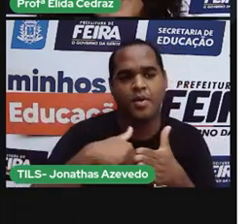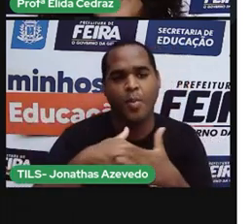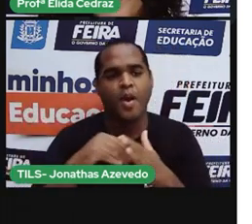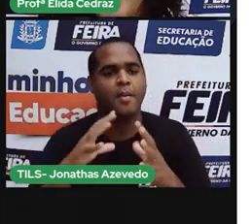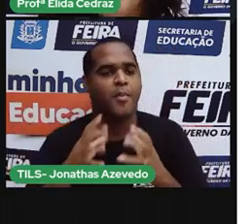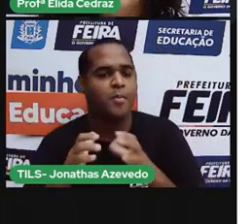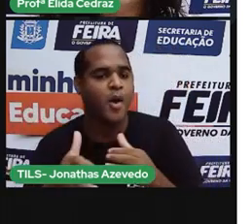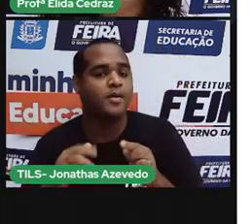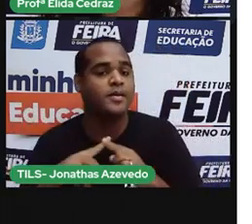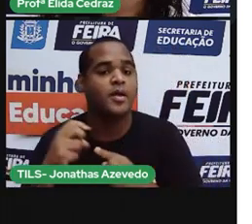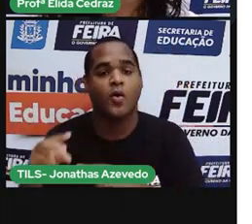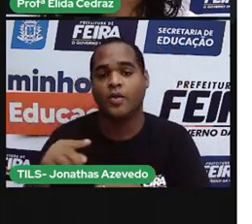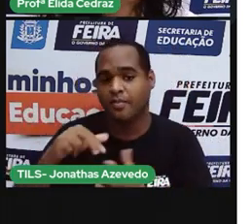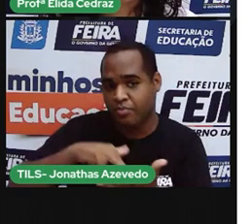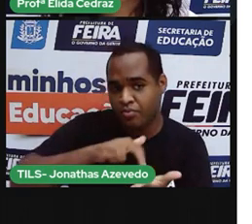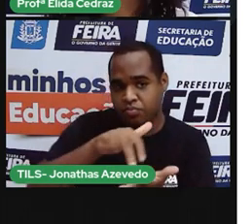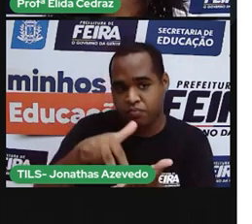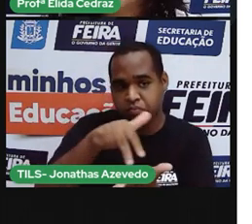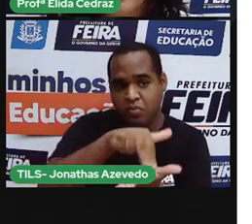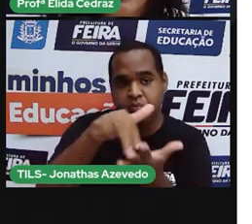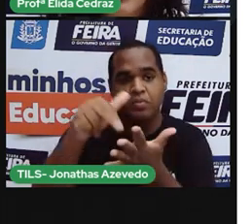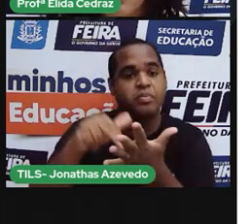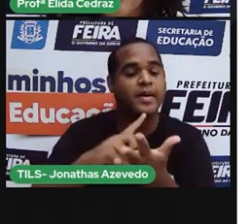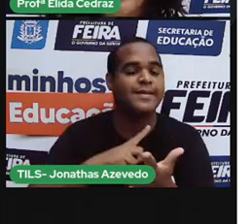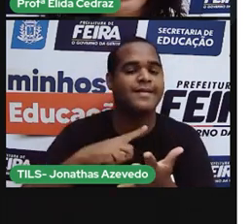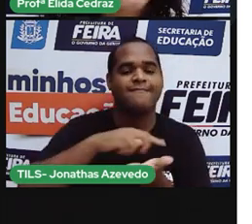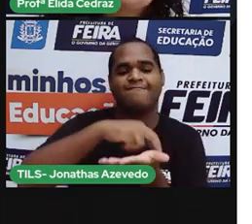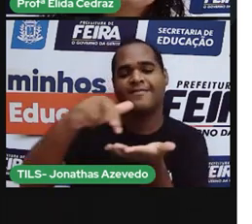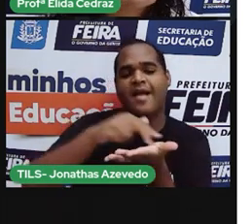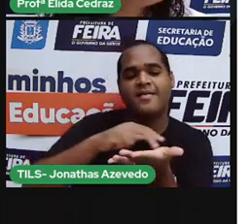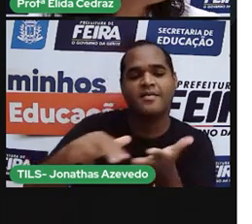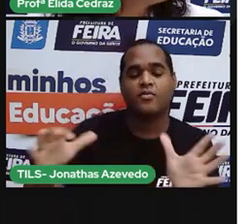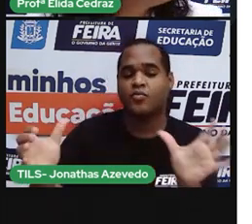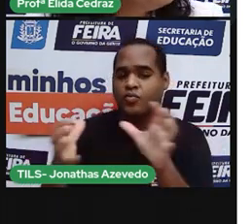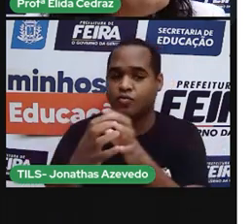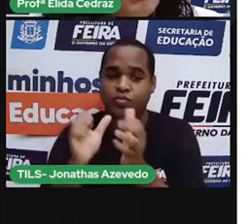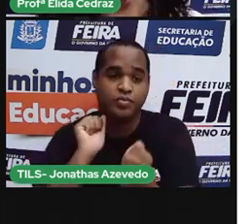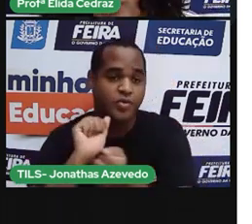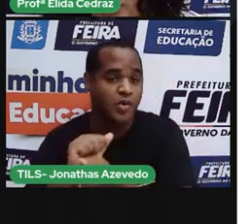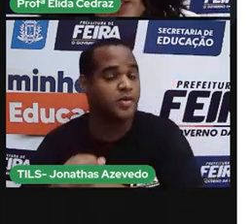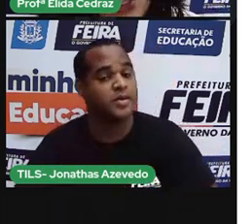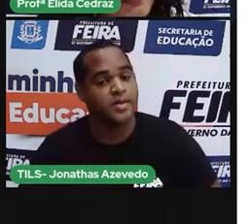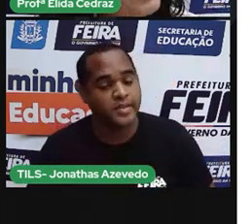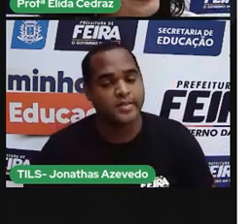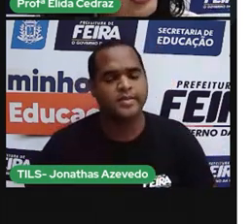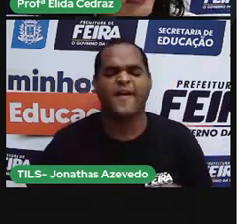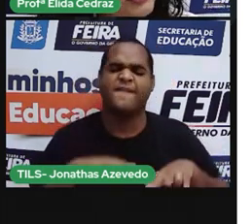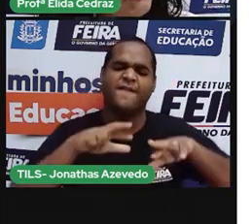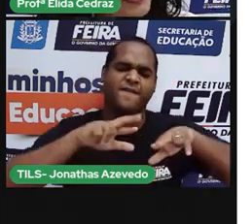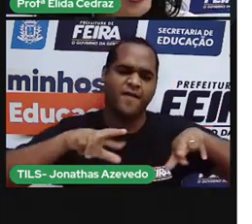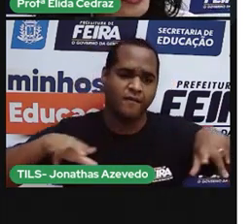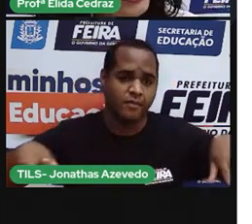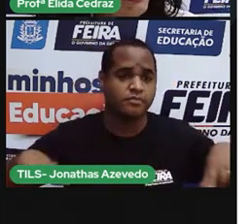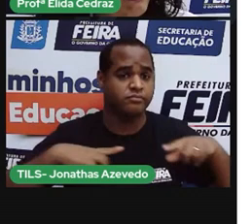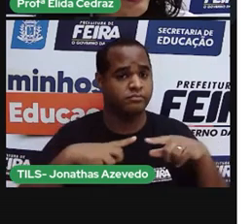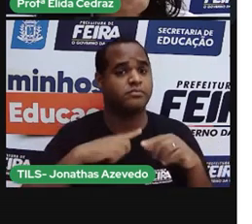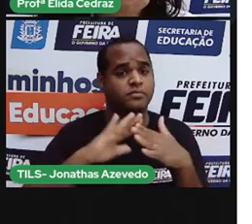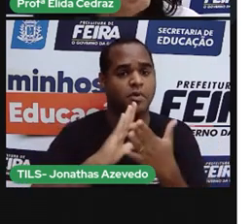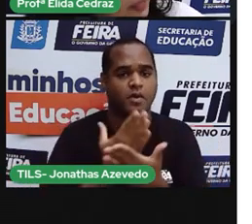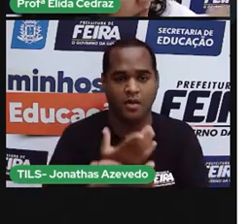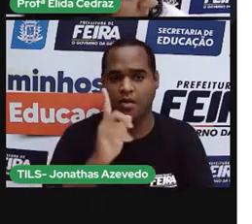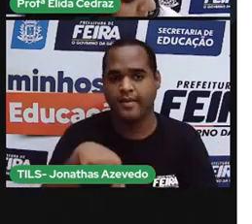de amarelinha, dança com os colegas. Muitas atividades você faz na